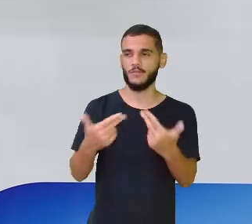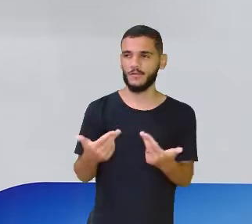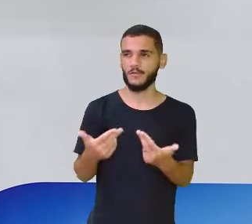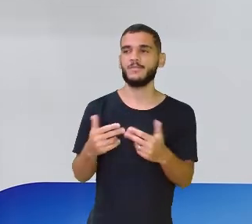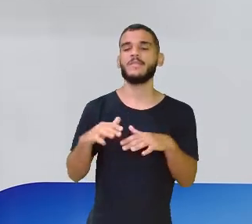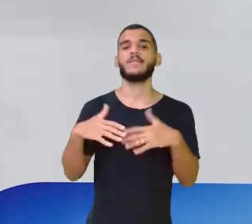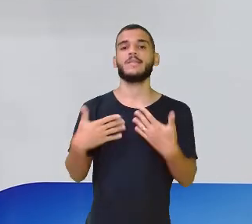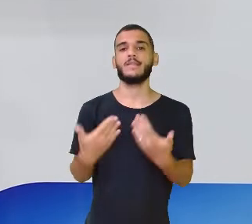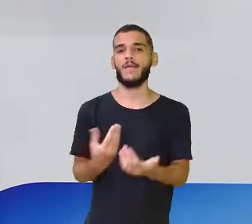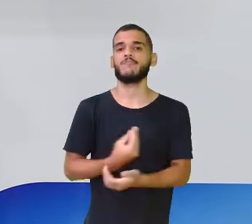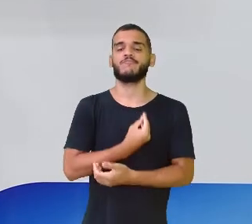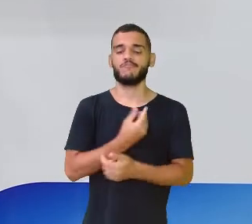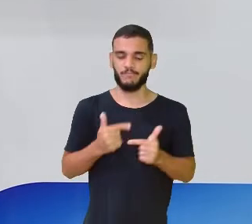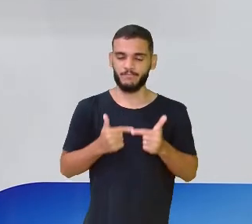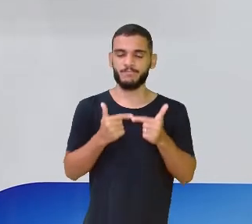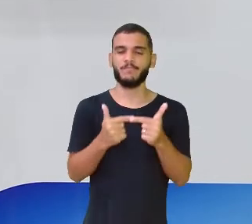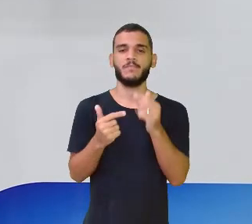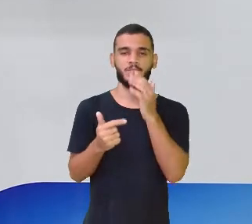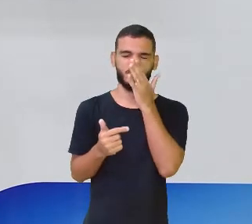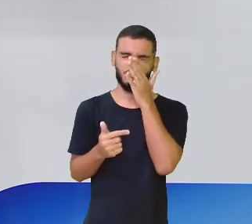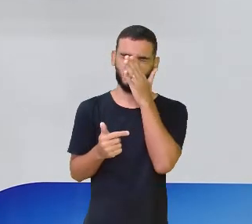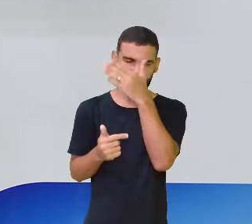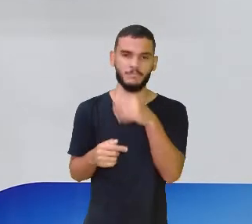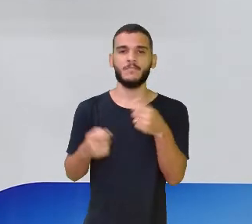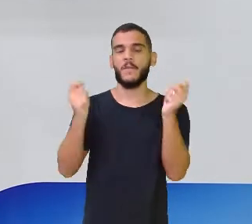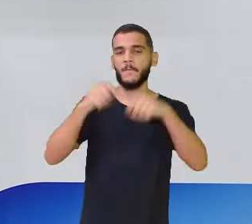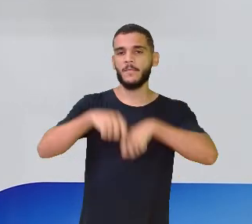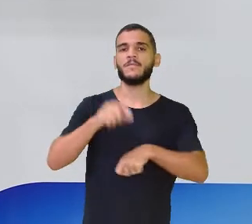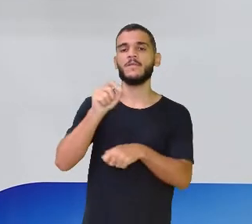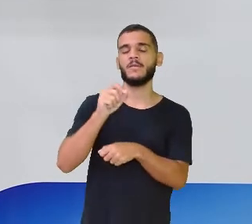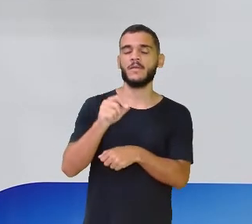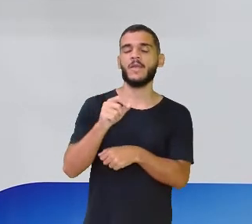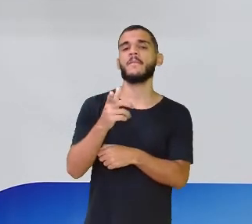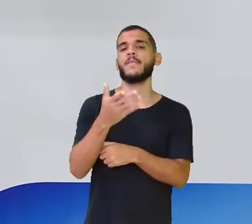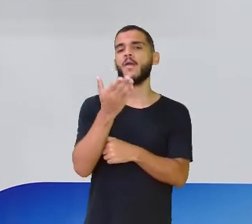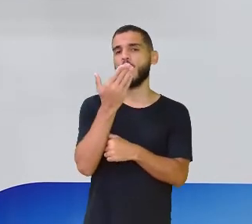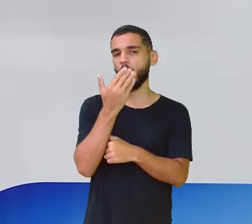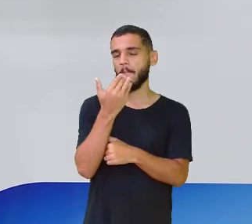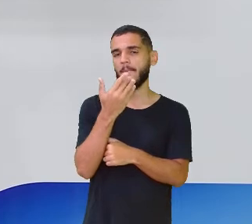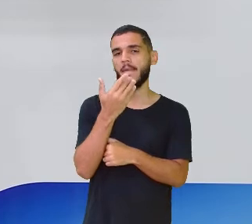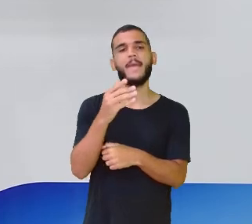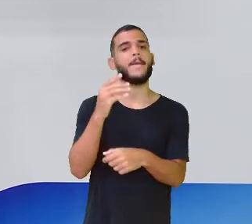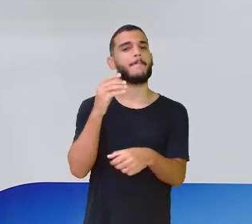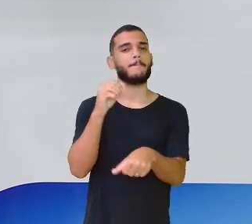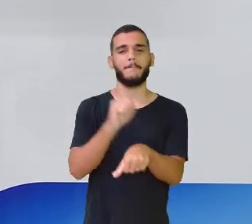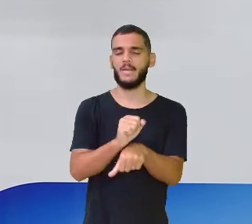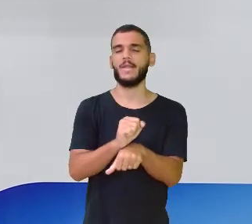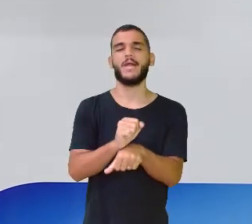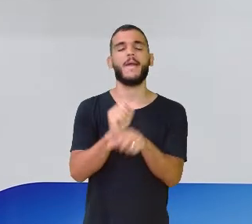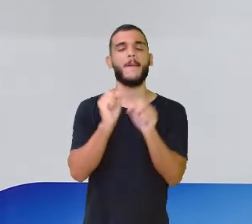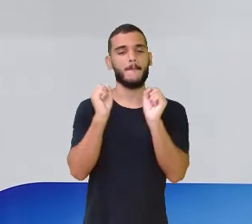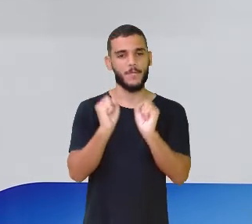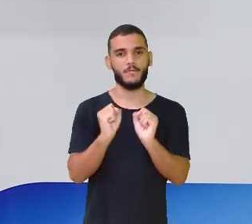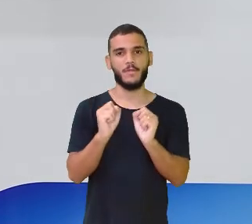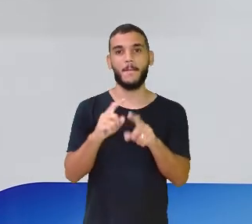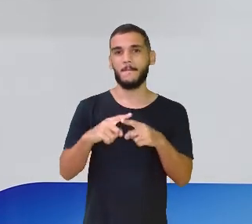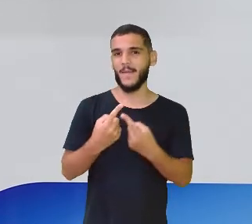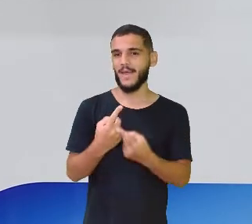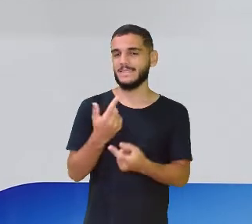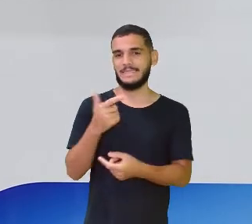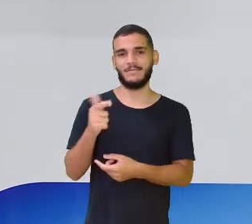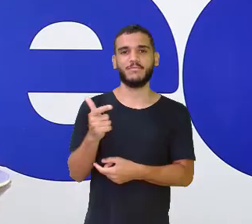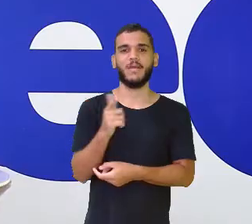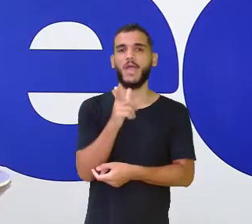a gente sobreviver, porque a gente pode viver até um tempo sem comida, mas sem água, a gente não passa de 7 dias, sabia, professora